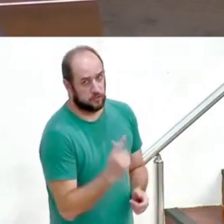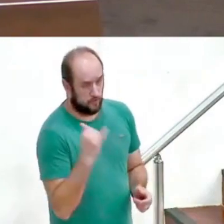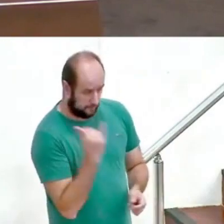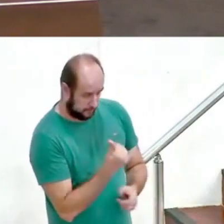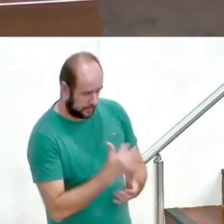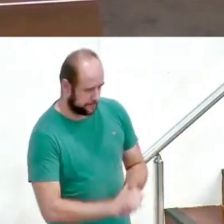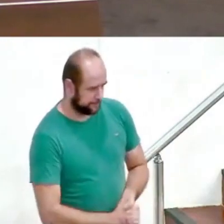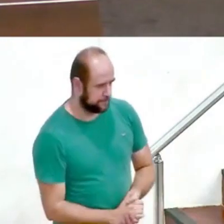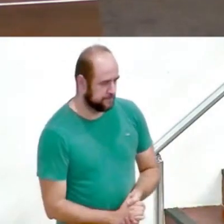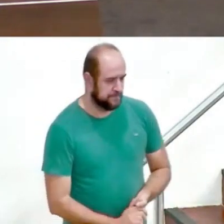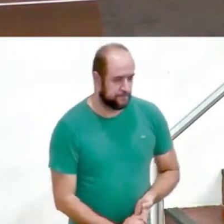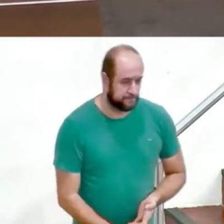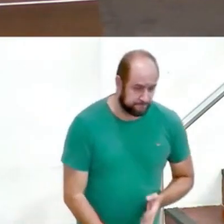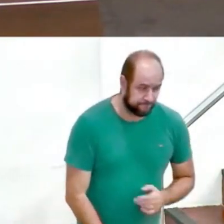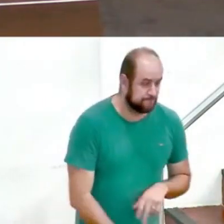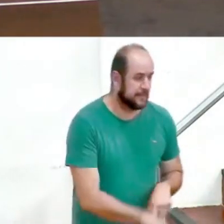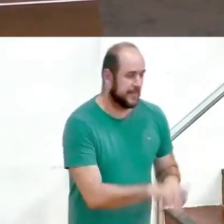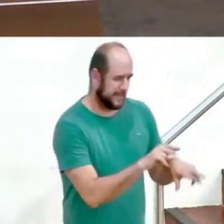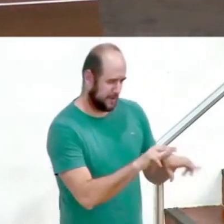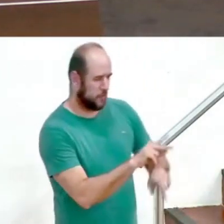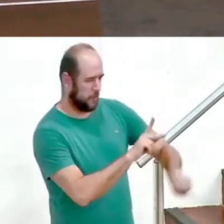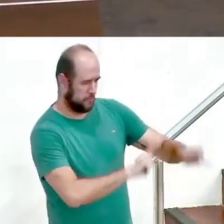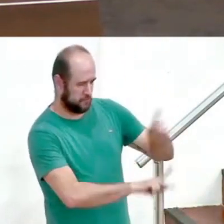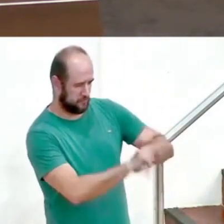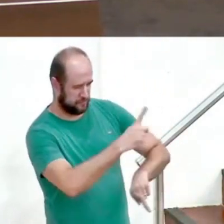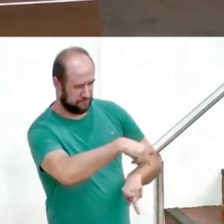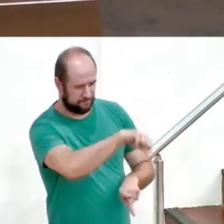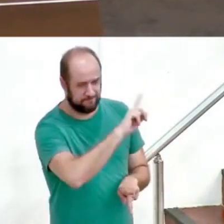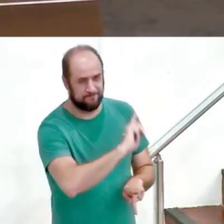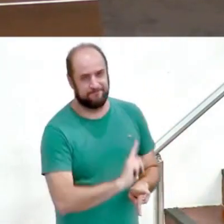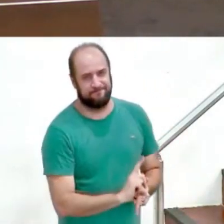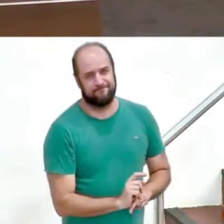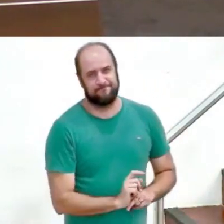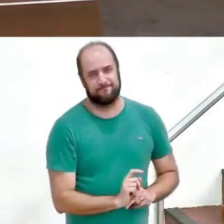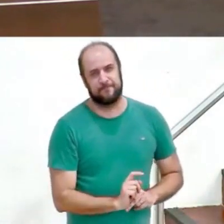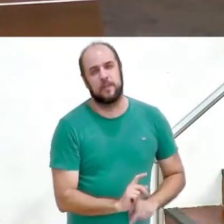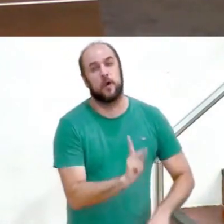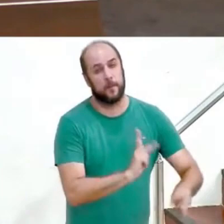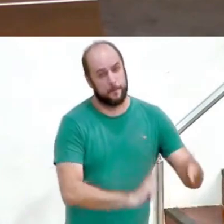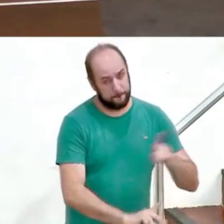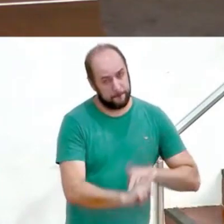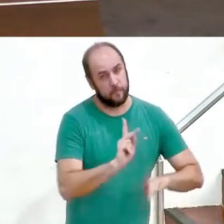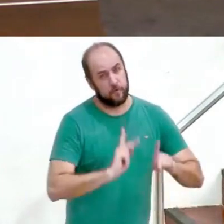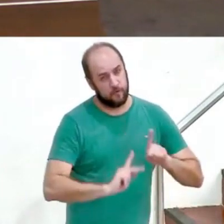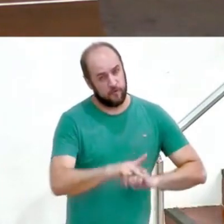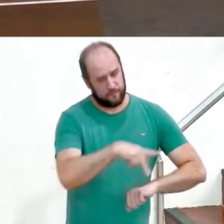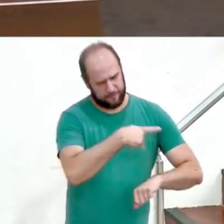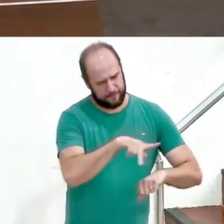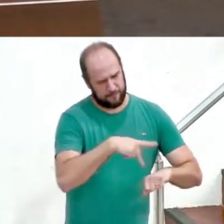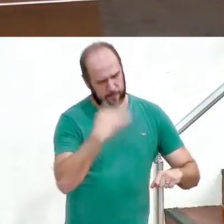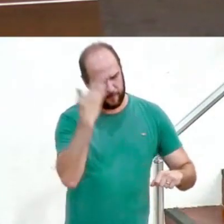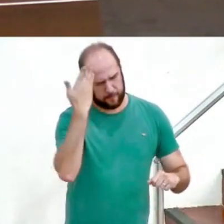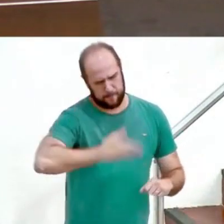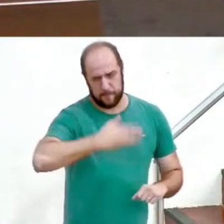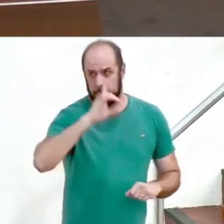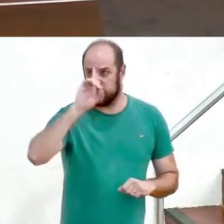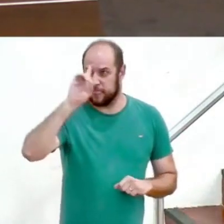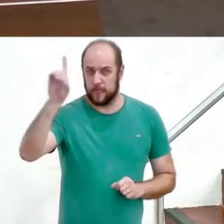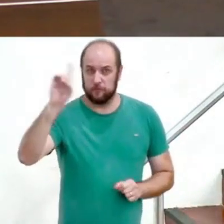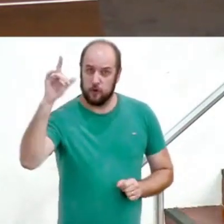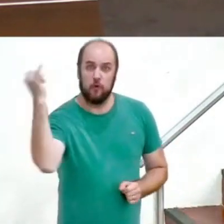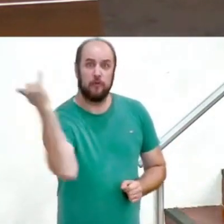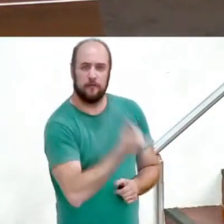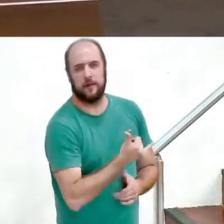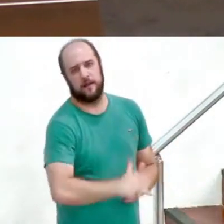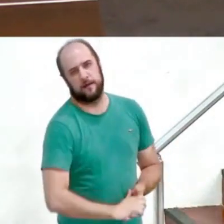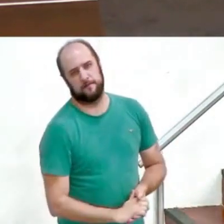continuou: assim é este povo, e assim é esta nação diante de mim, diz o